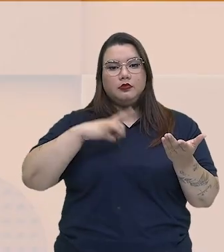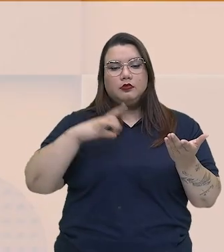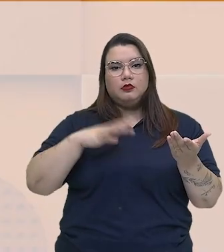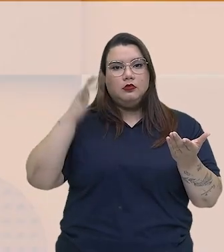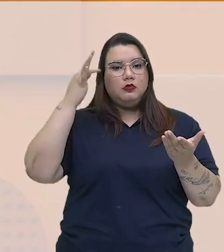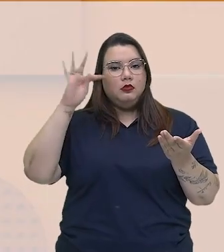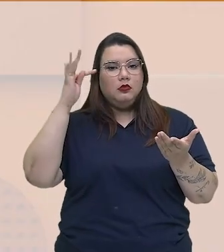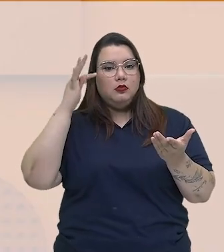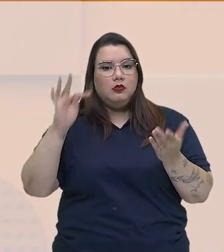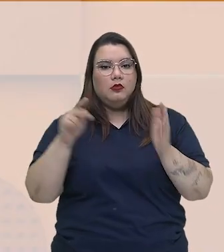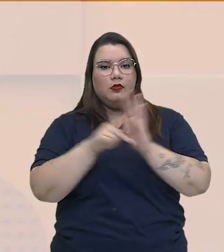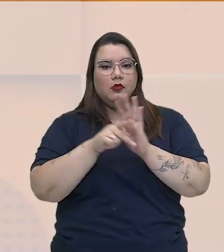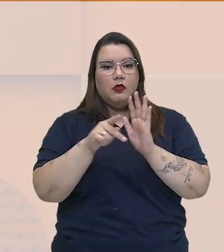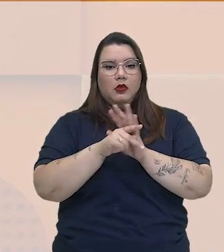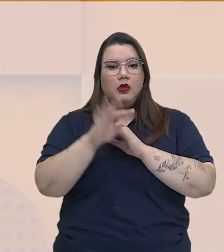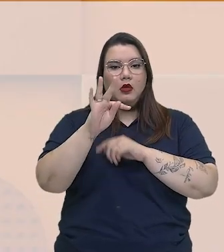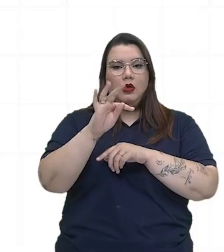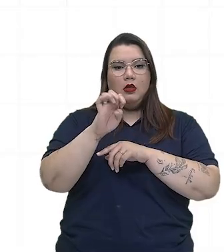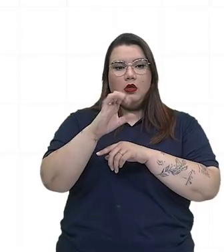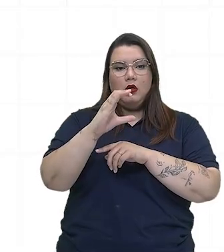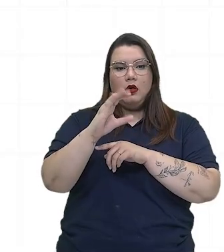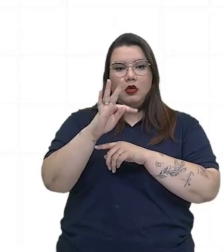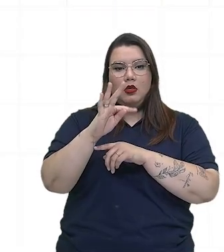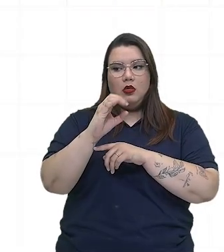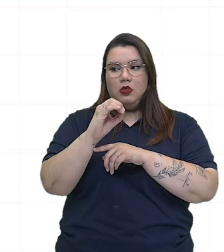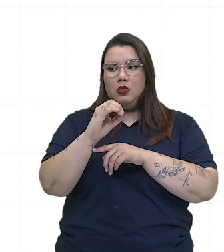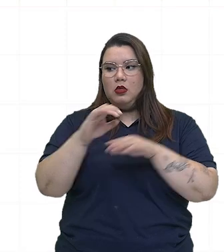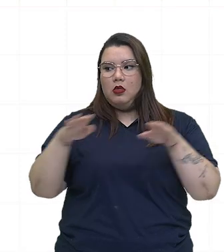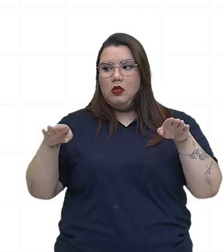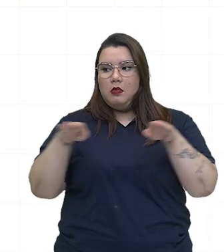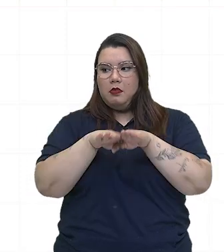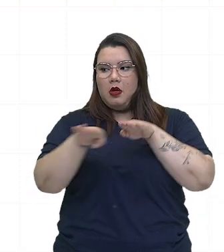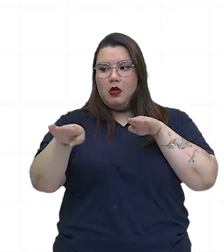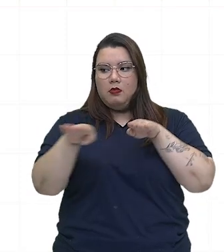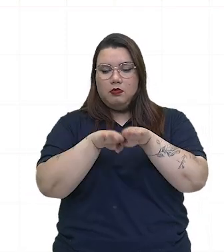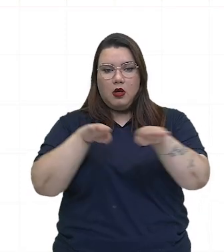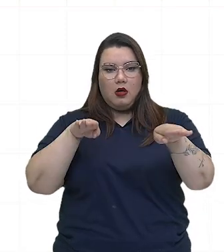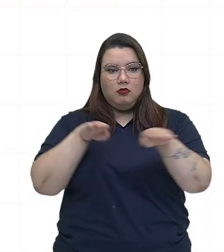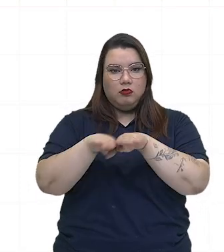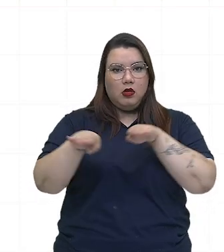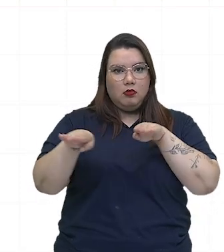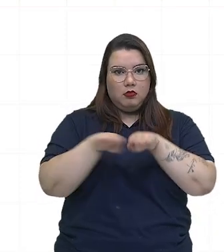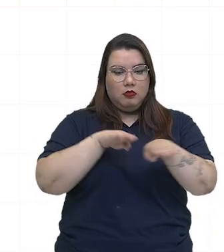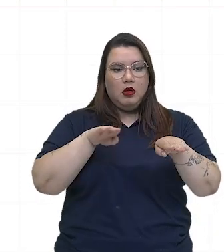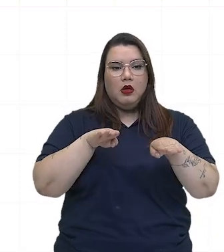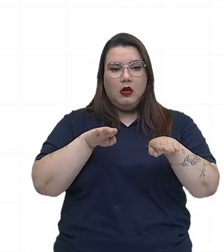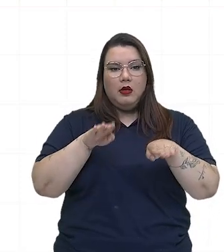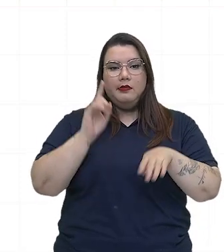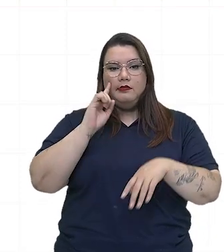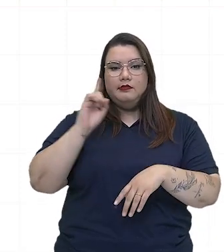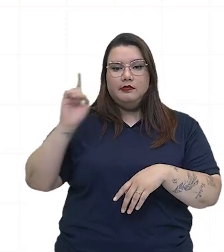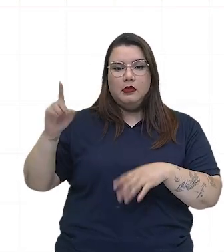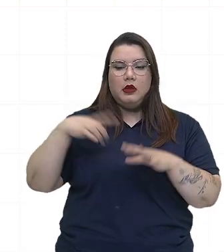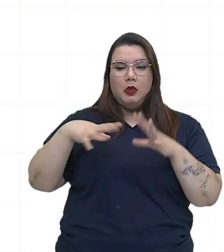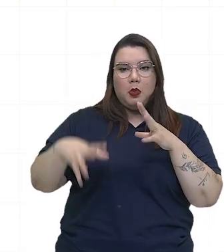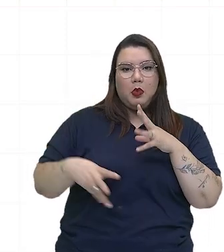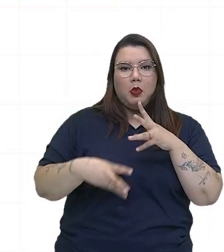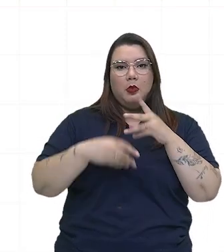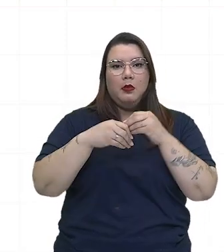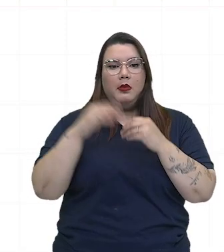a teoria da tectônica de placas, que ela veio ali fundamentar a teoria de